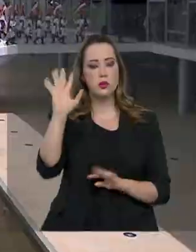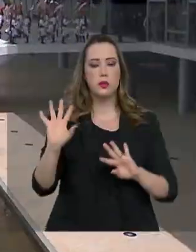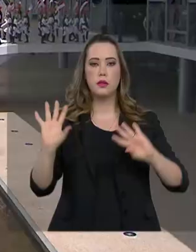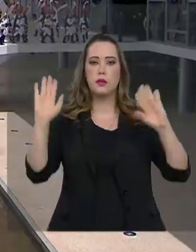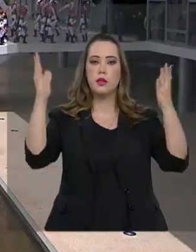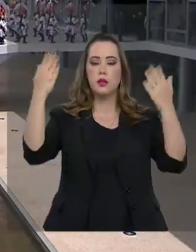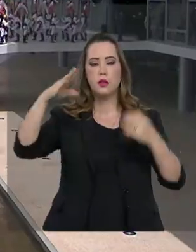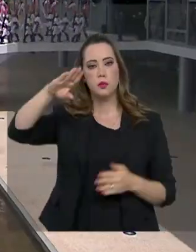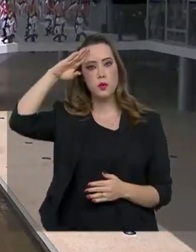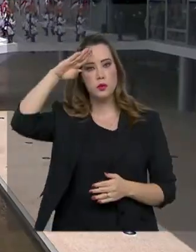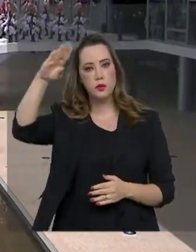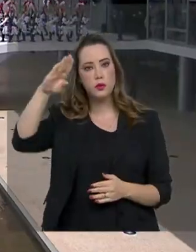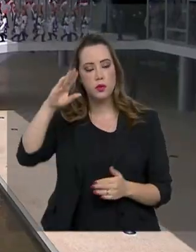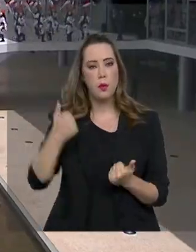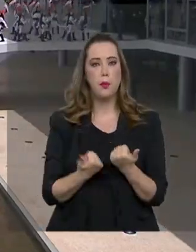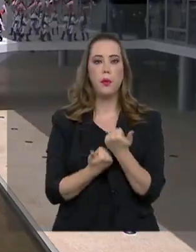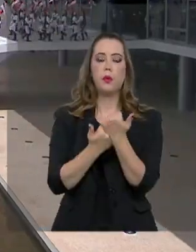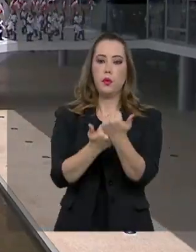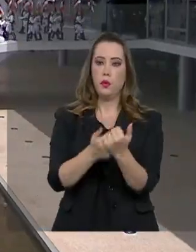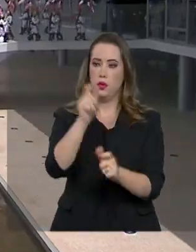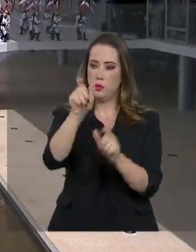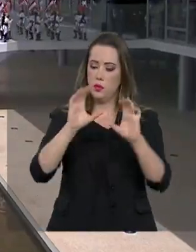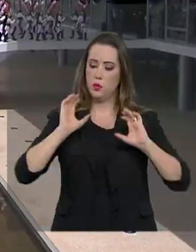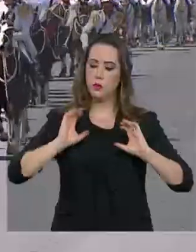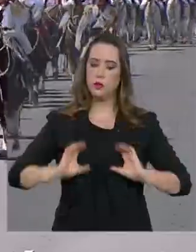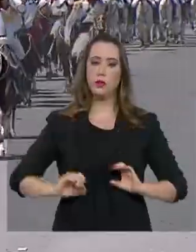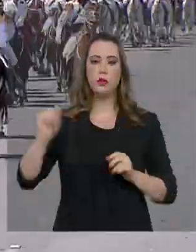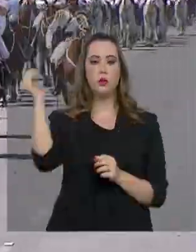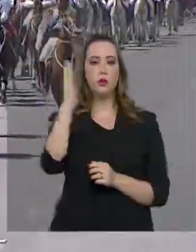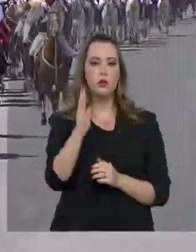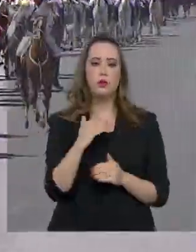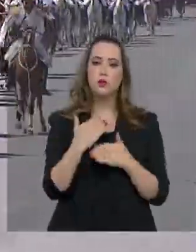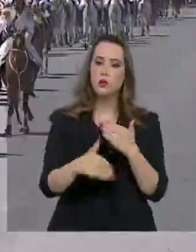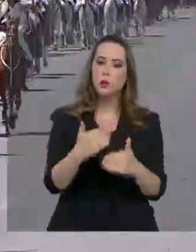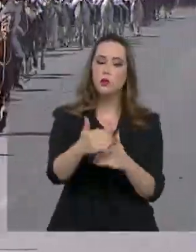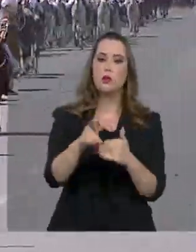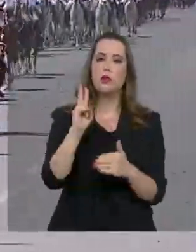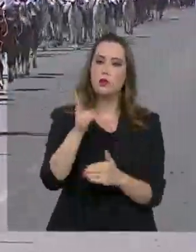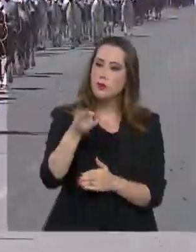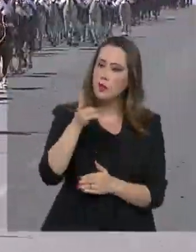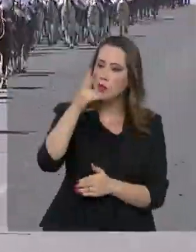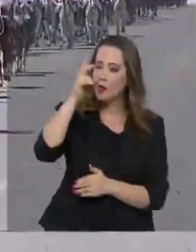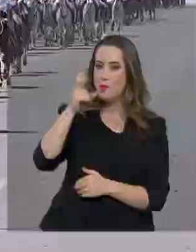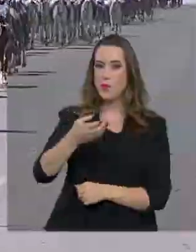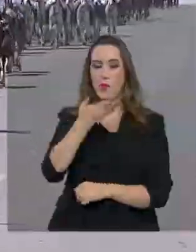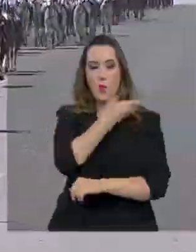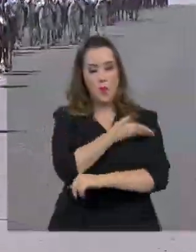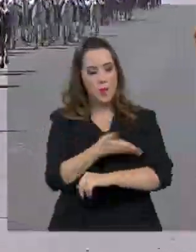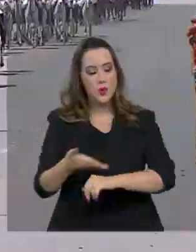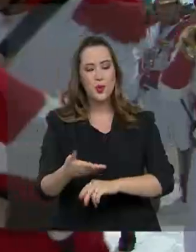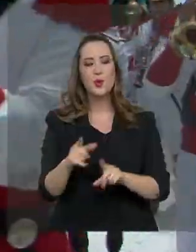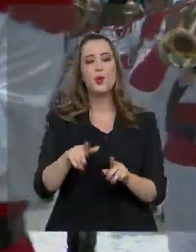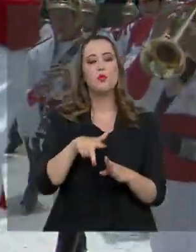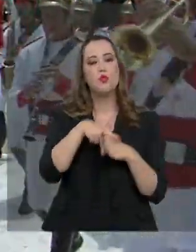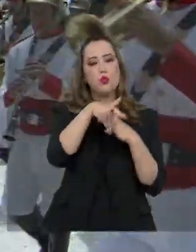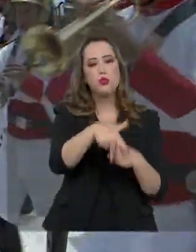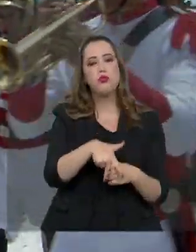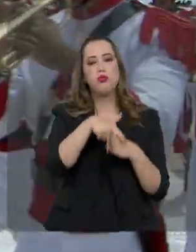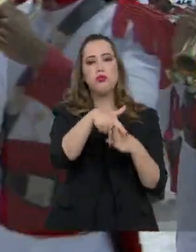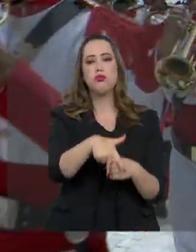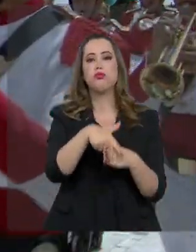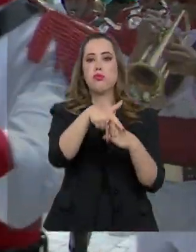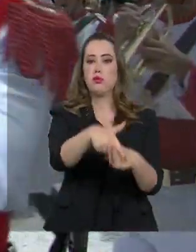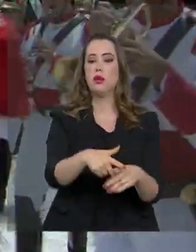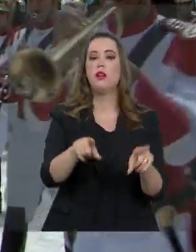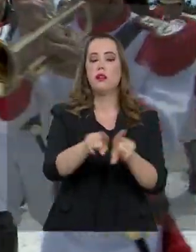militar, contribuir para a formação do cidadão brasileiro e manter as tradições da cavalaria, além de participar de